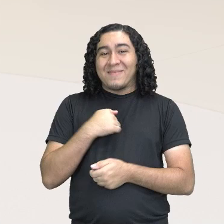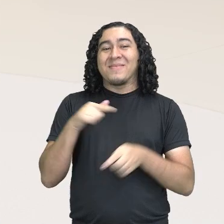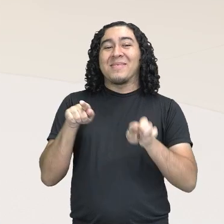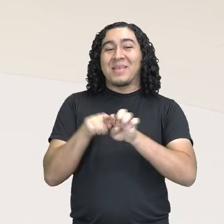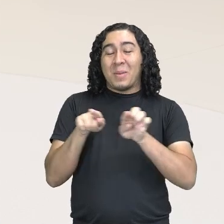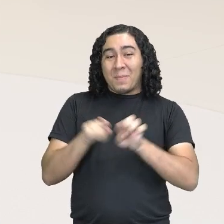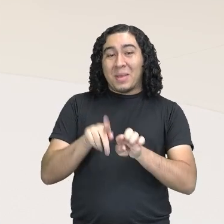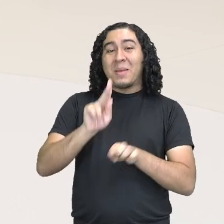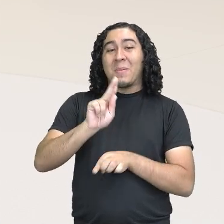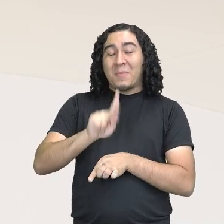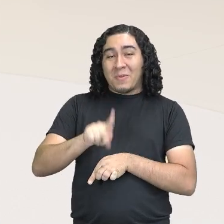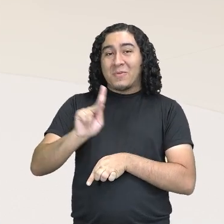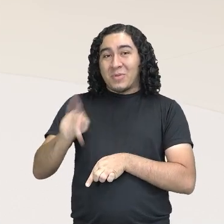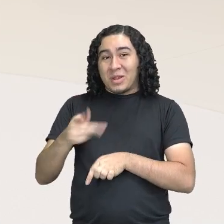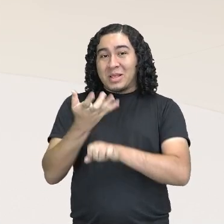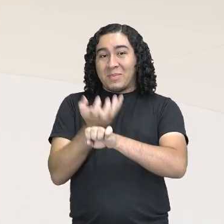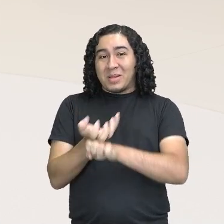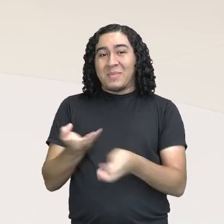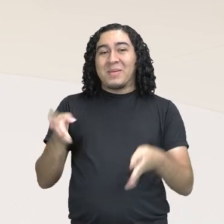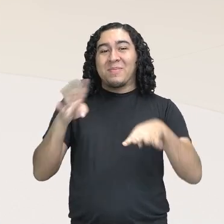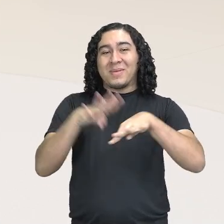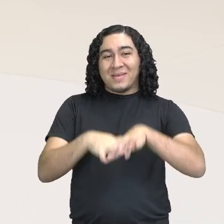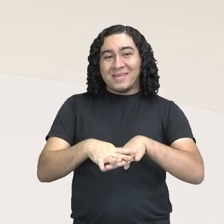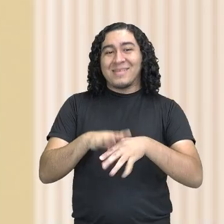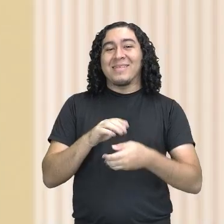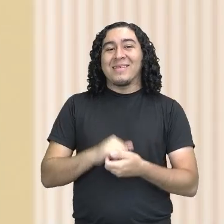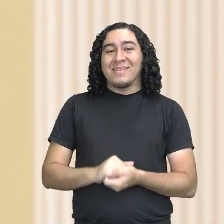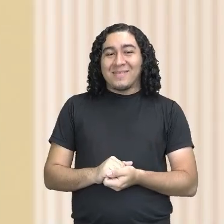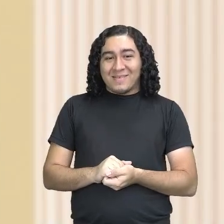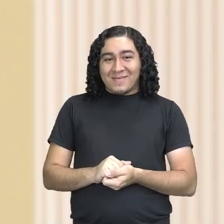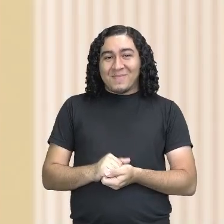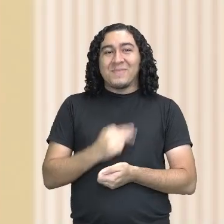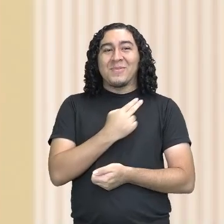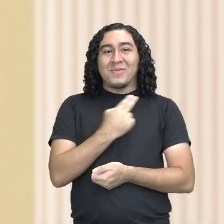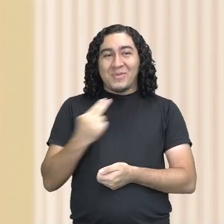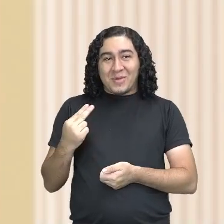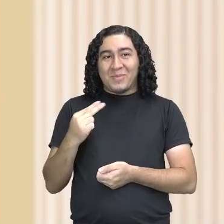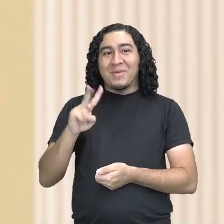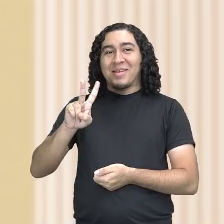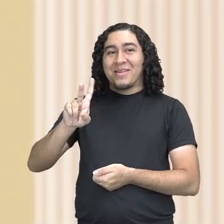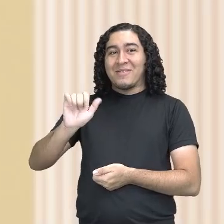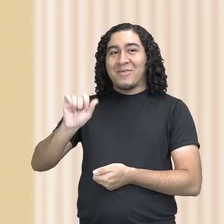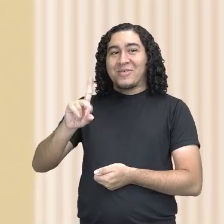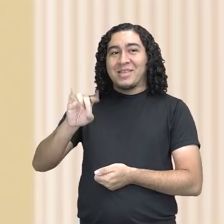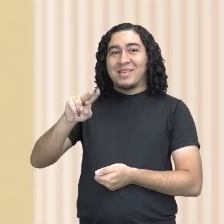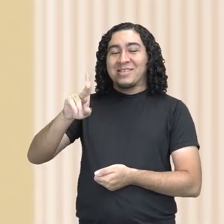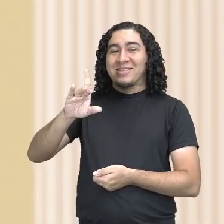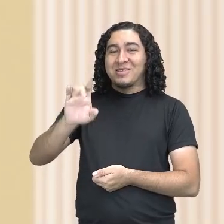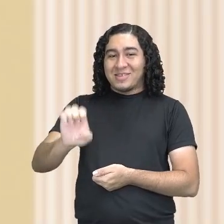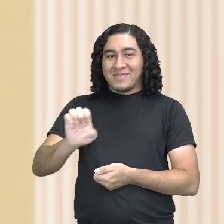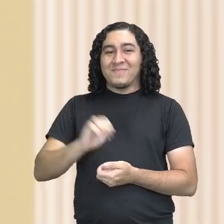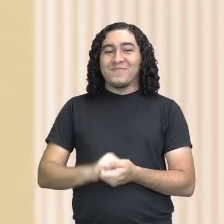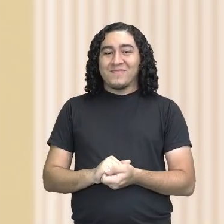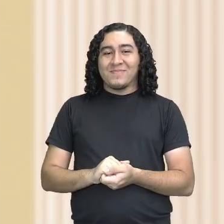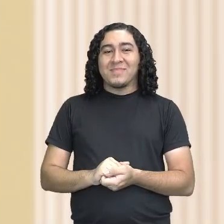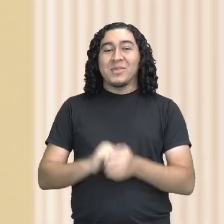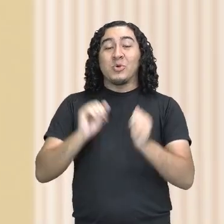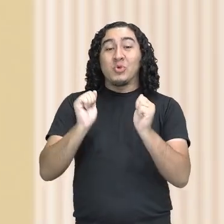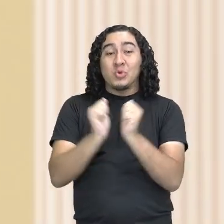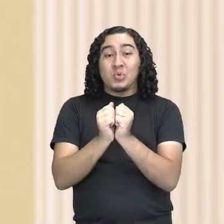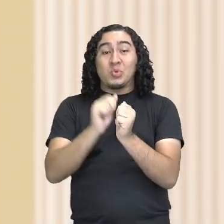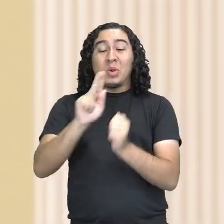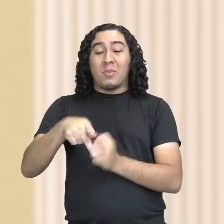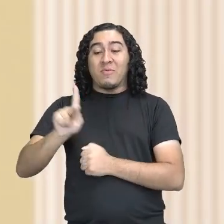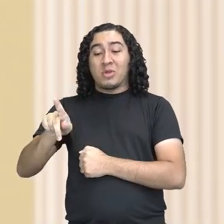comigo, também do componente de Matemática. Eu sou a professora Valcineide Malta e estarei aqui juntamente com